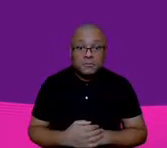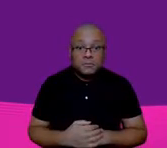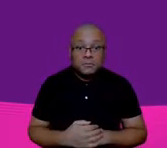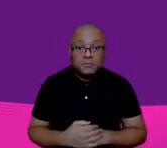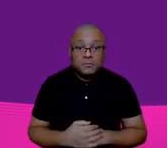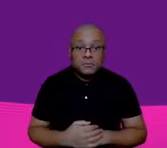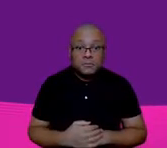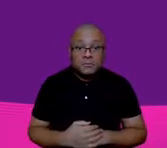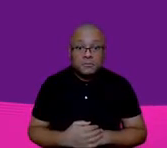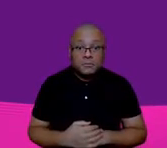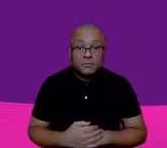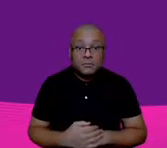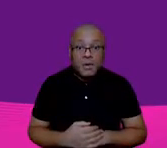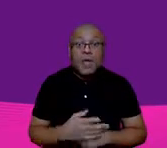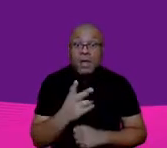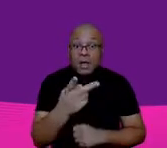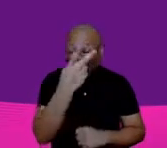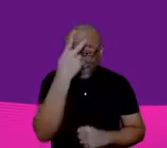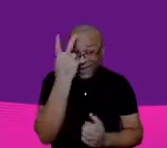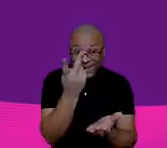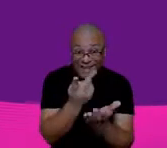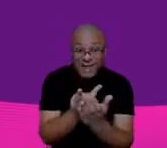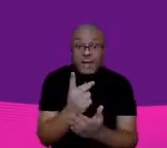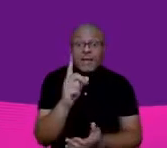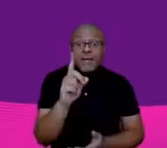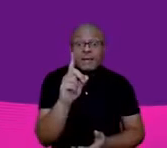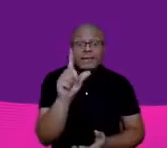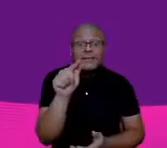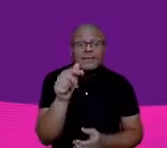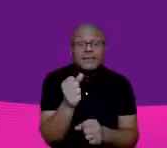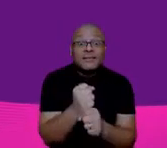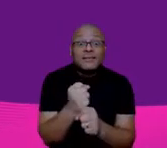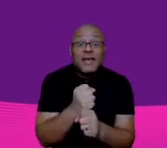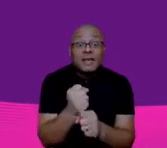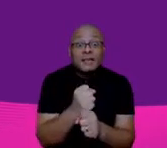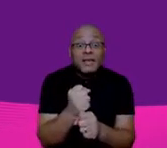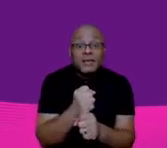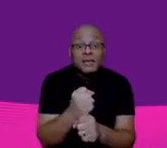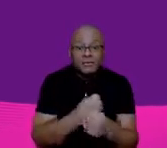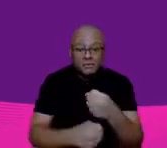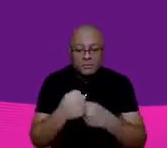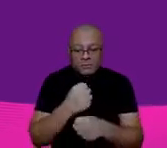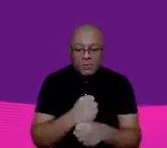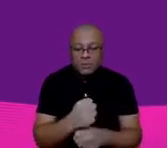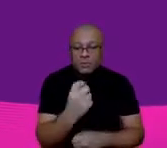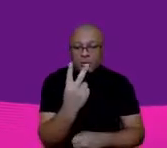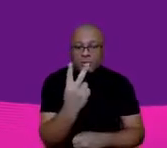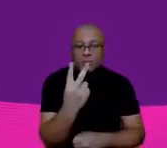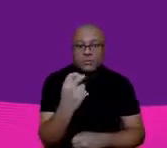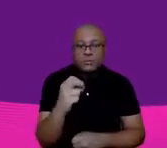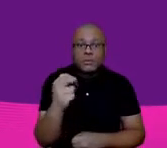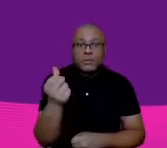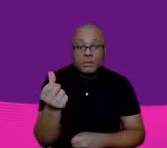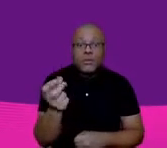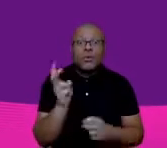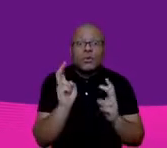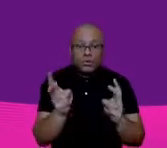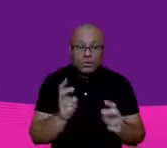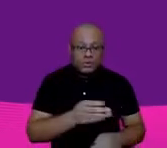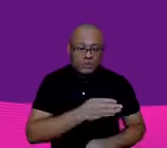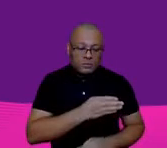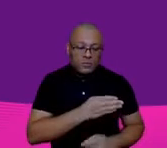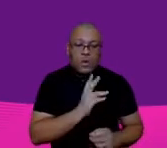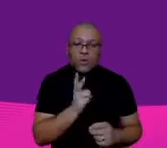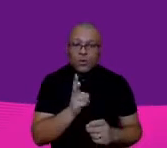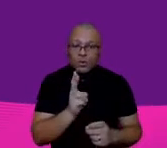Esse é o paciente, gente, 17 anos depois, em 2006, ainda com a estimulação ligada, para vocês verem que o efeito a